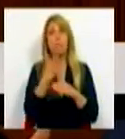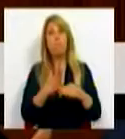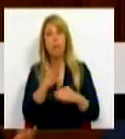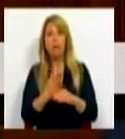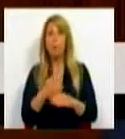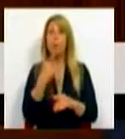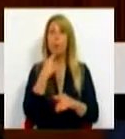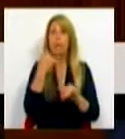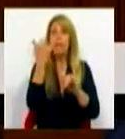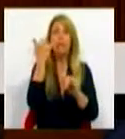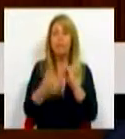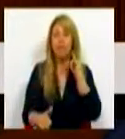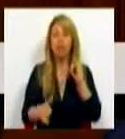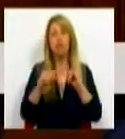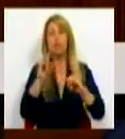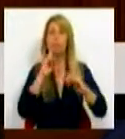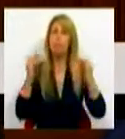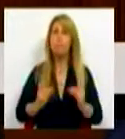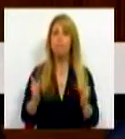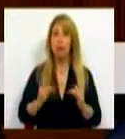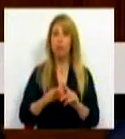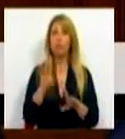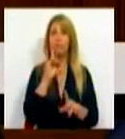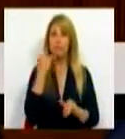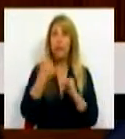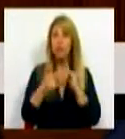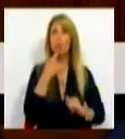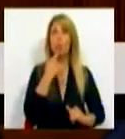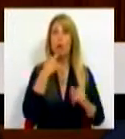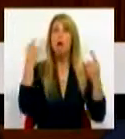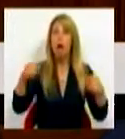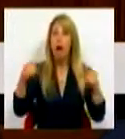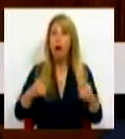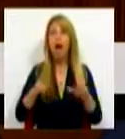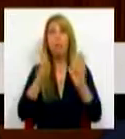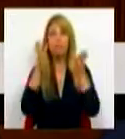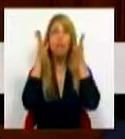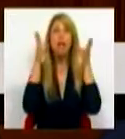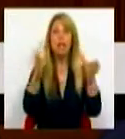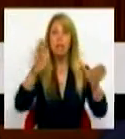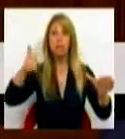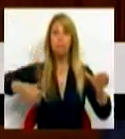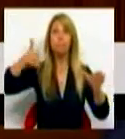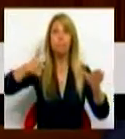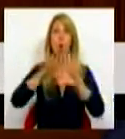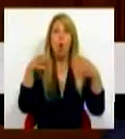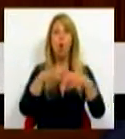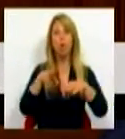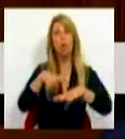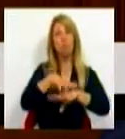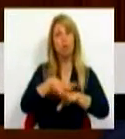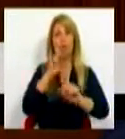risco baixo, entendendo-se que as de risco elevado são aquelas que merecem a atenção prioritária dos órgãos de